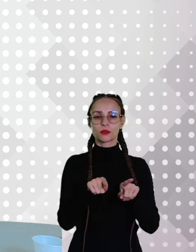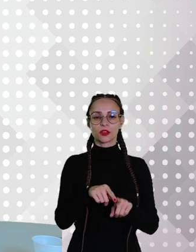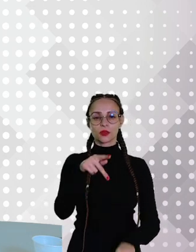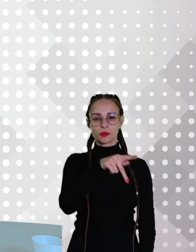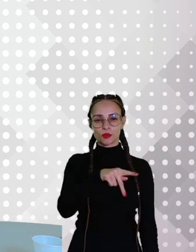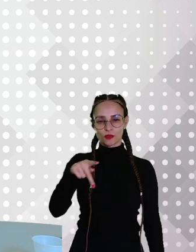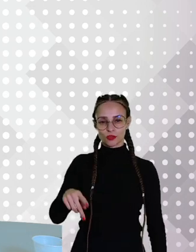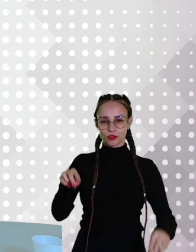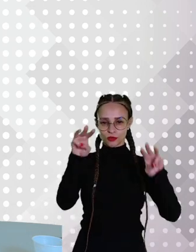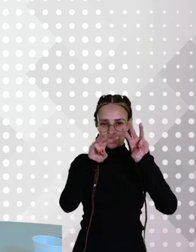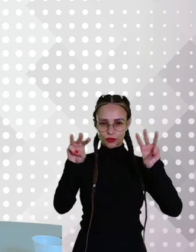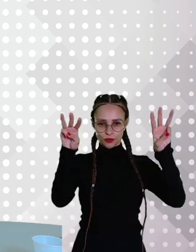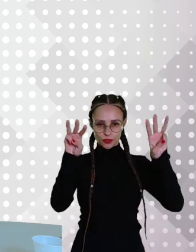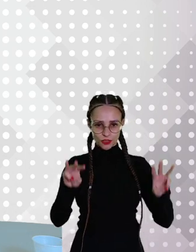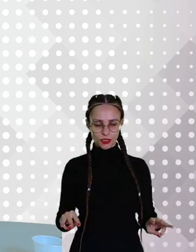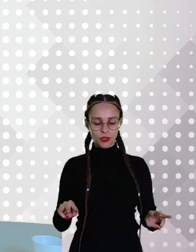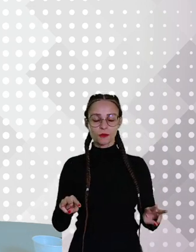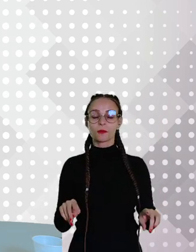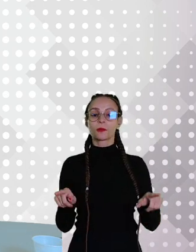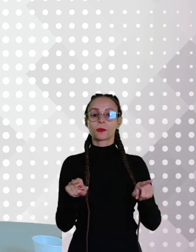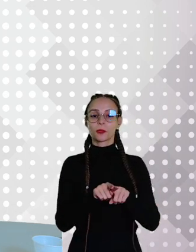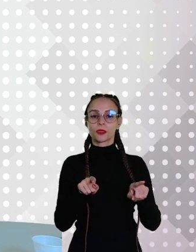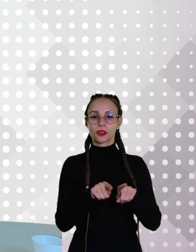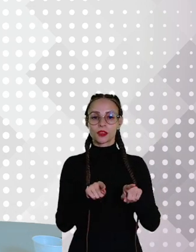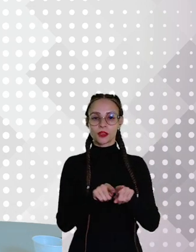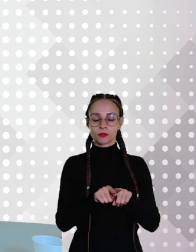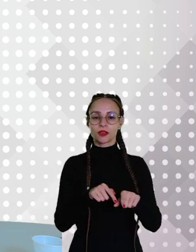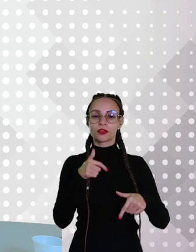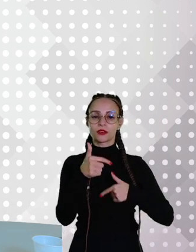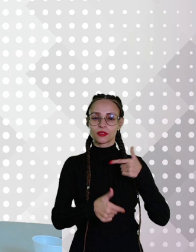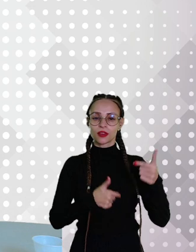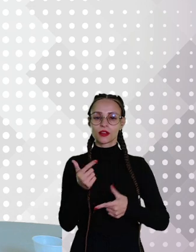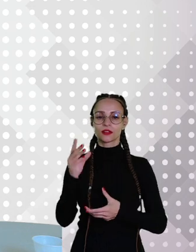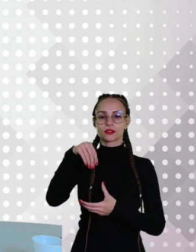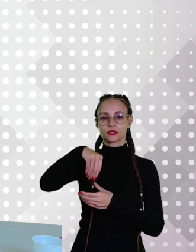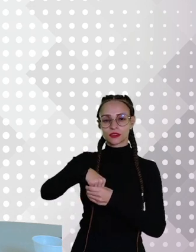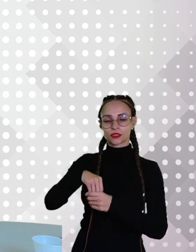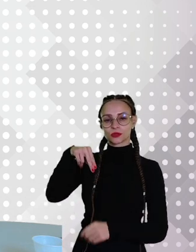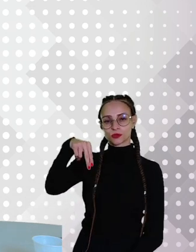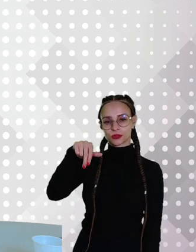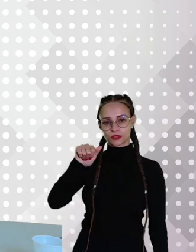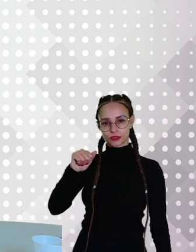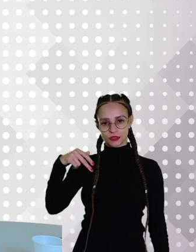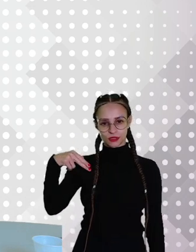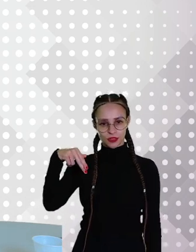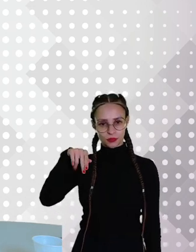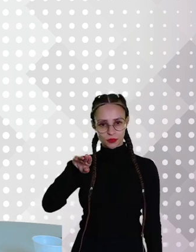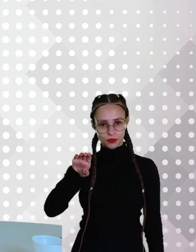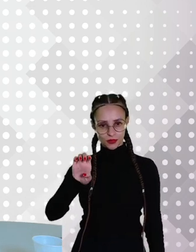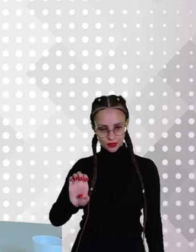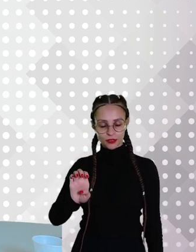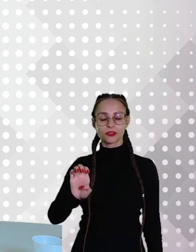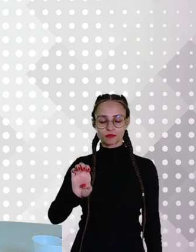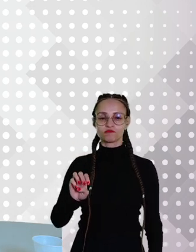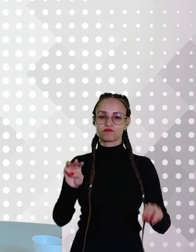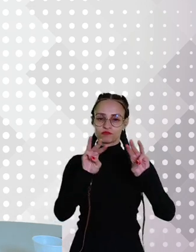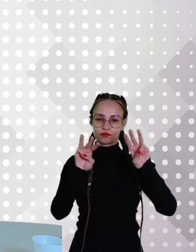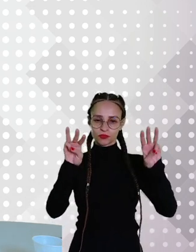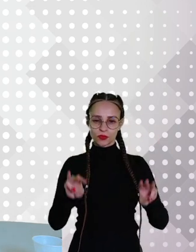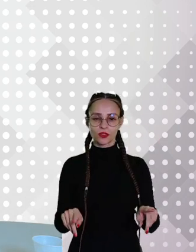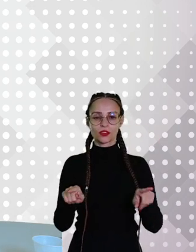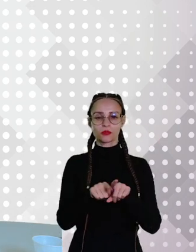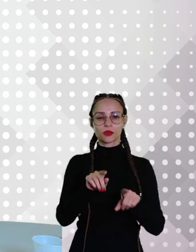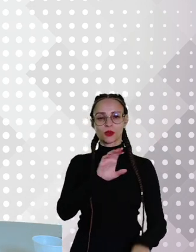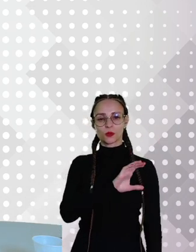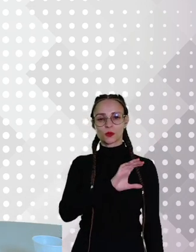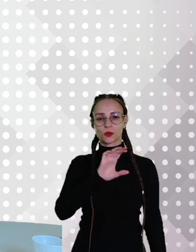Federal do Paraná, colaboradora do NAPNE, que é o Núcleo de Apoio às Pessoas com Necessidades Especiais. Ela é coordenadora